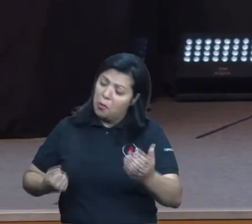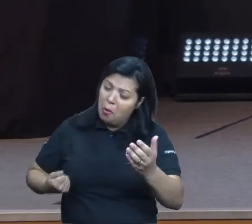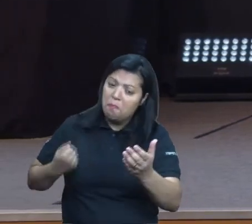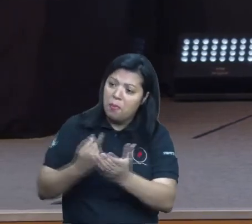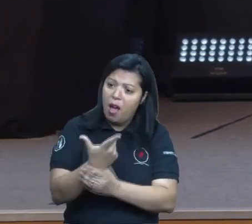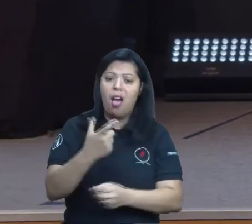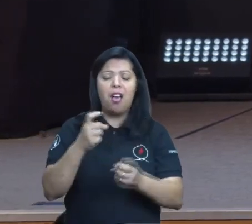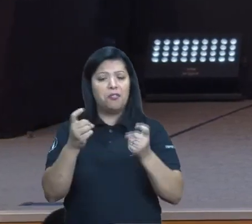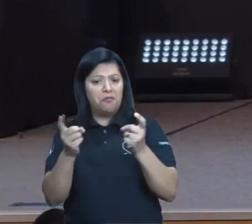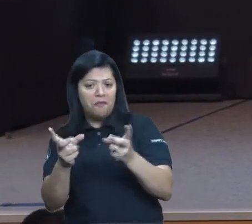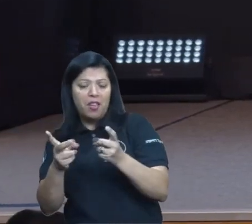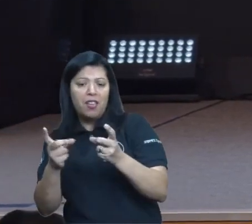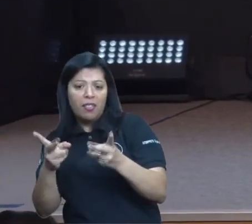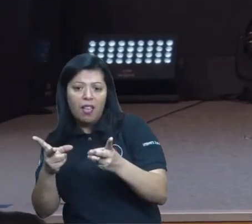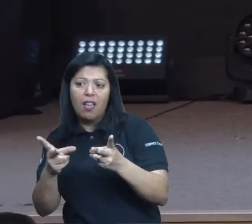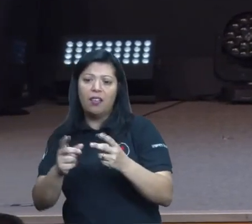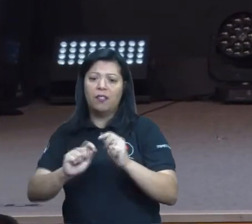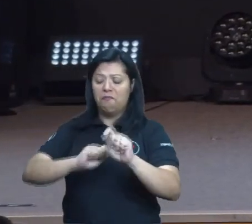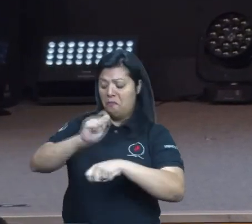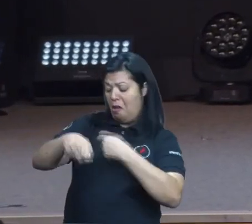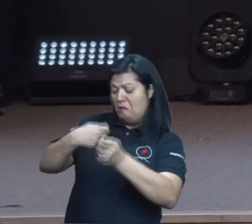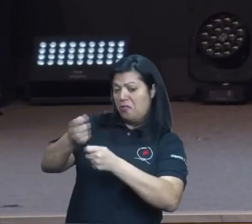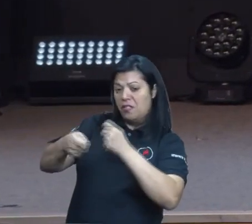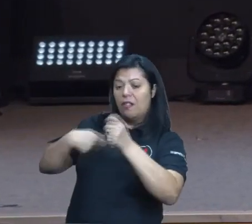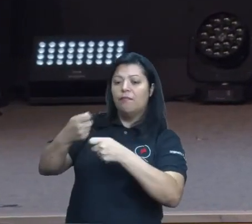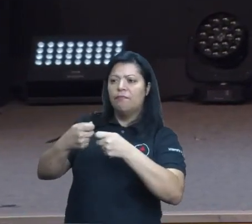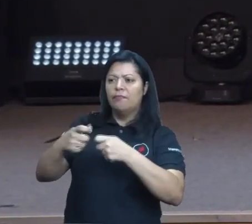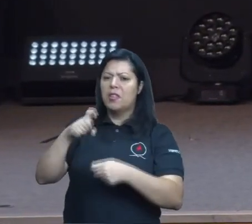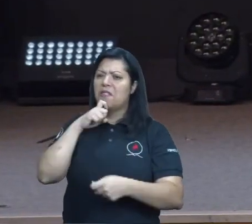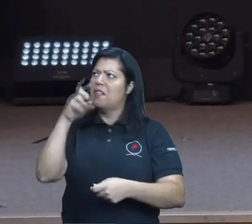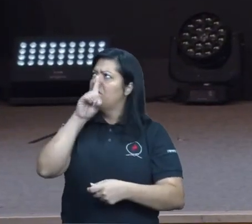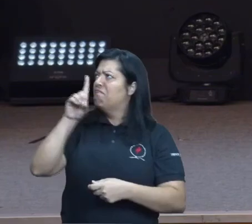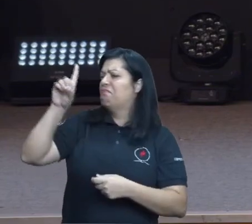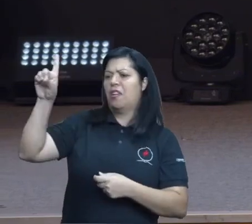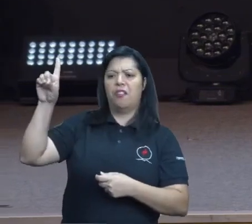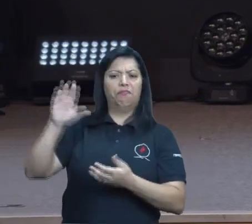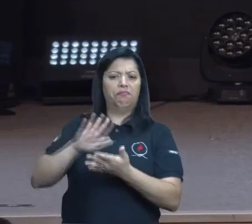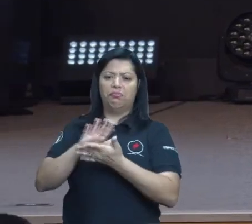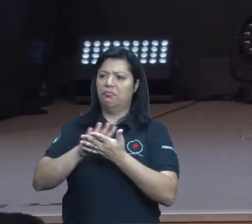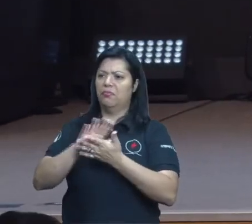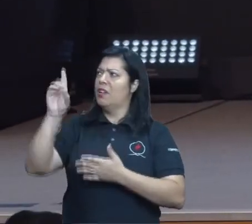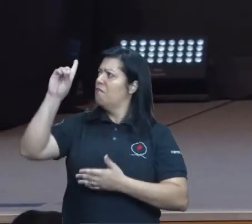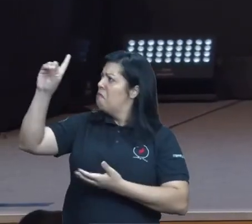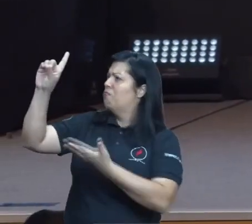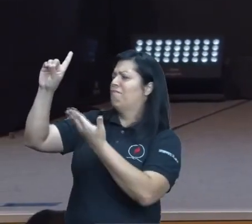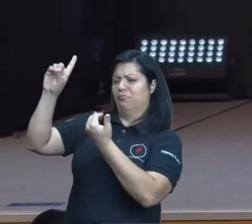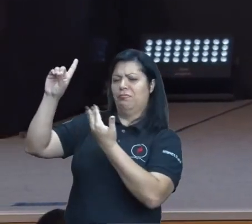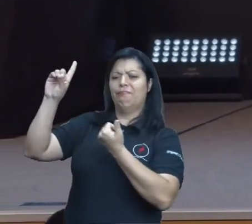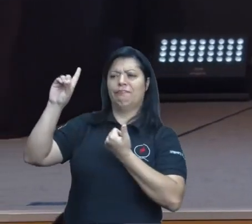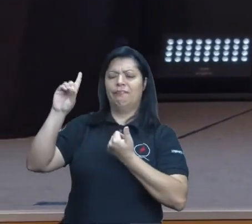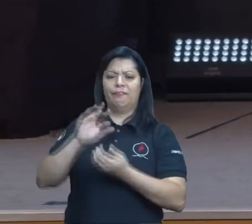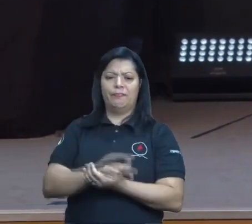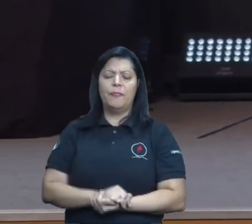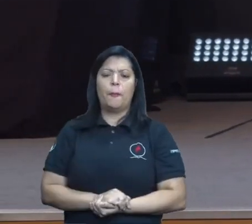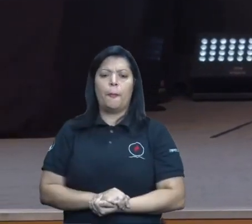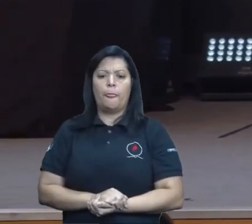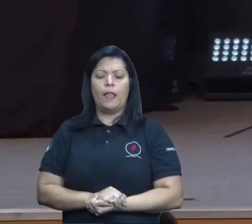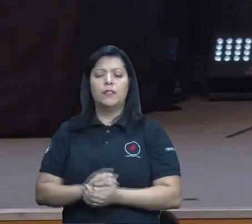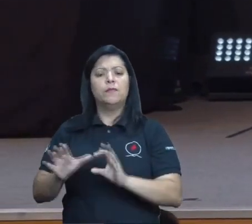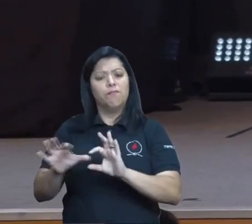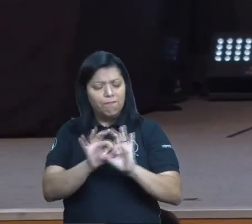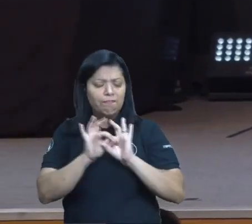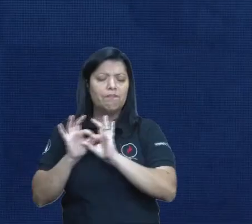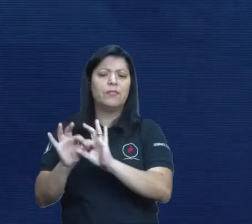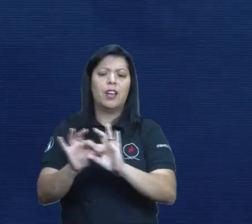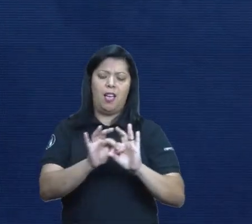chame Deus para sua vida hoje faça uma aliança com Deus e traga Deus para